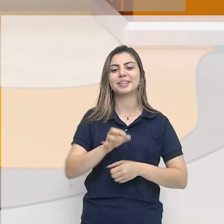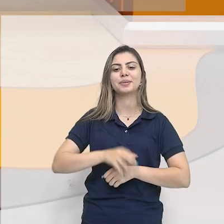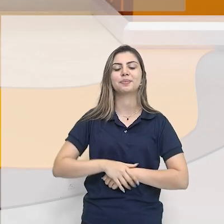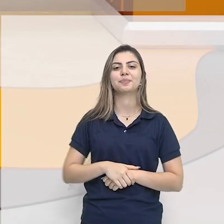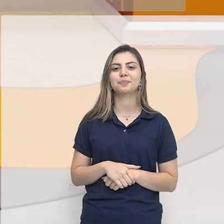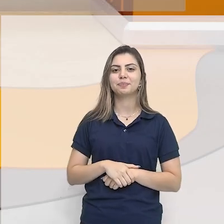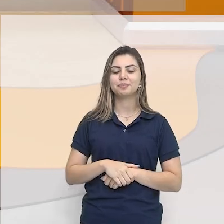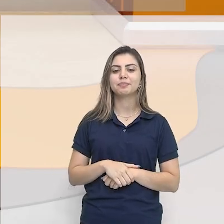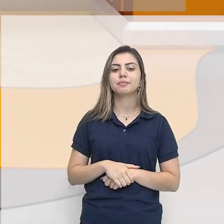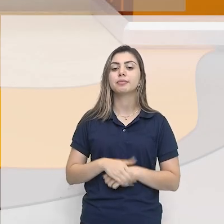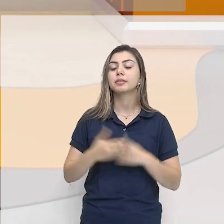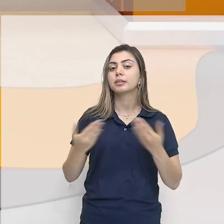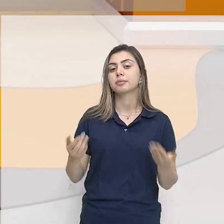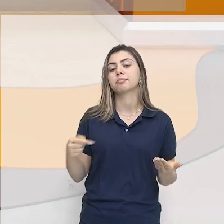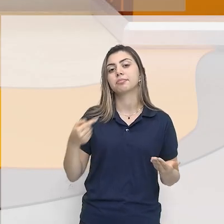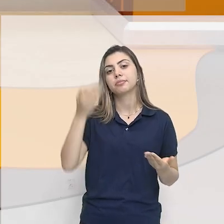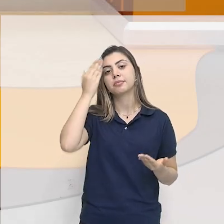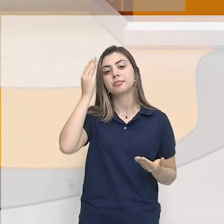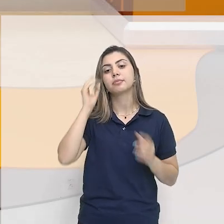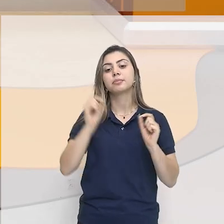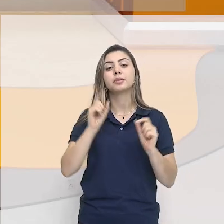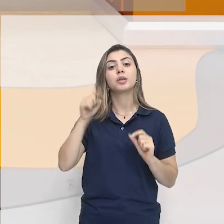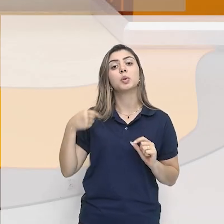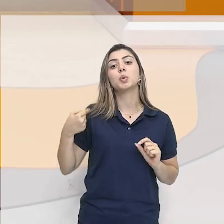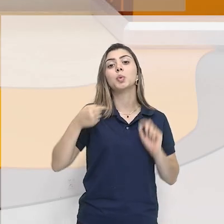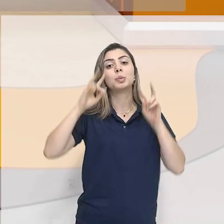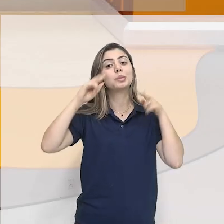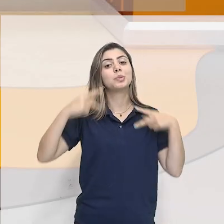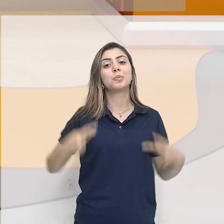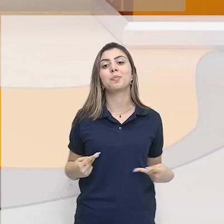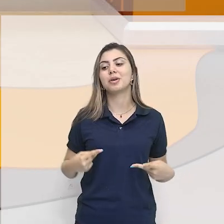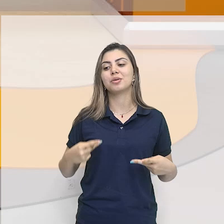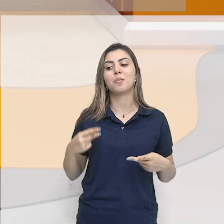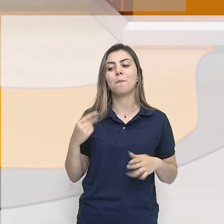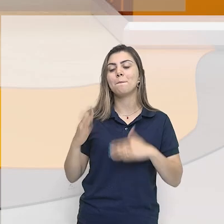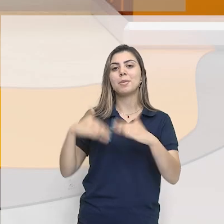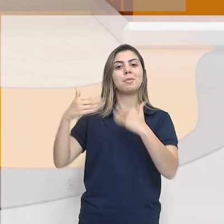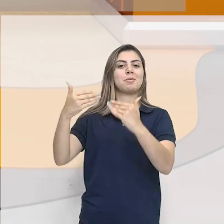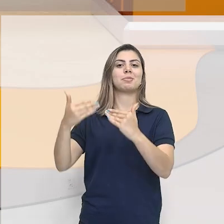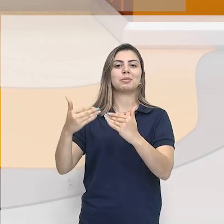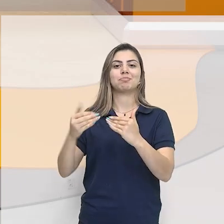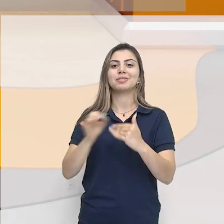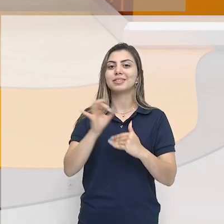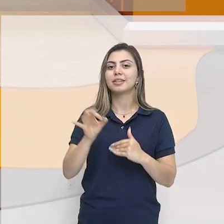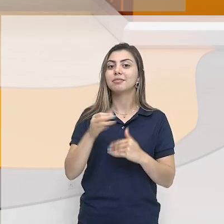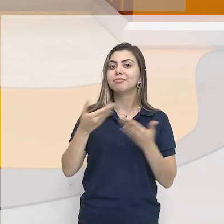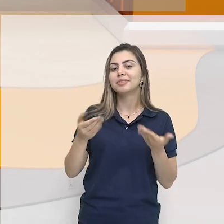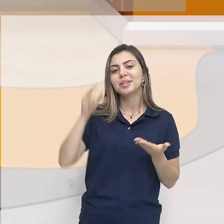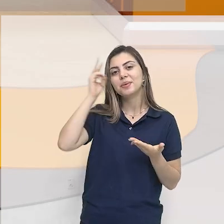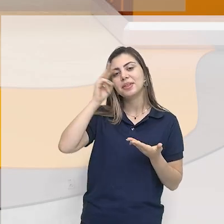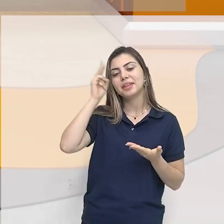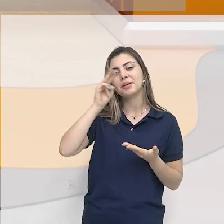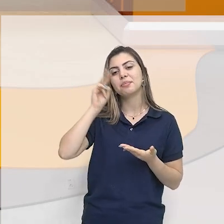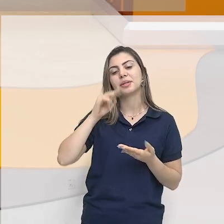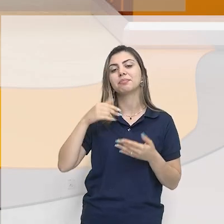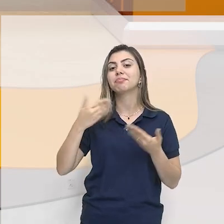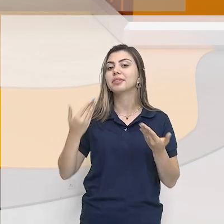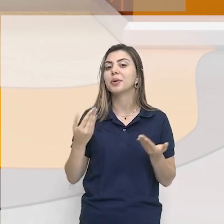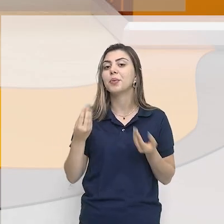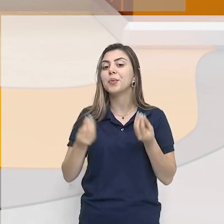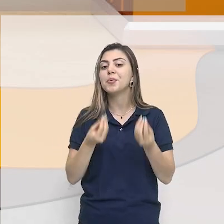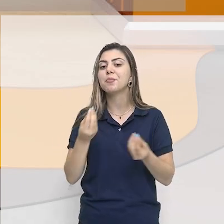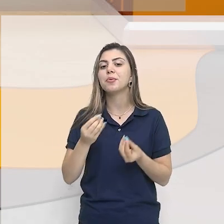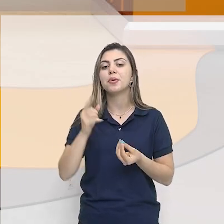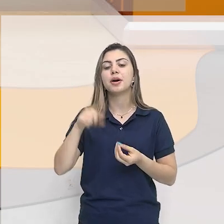né, do nosso planeta Terra, porque é o ser humano que evoluiu. E lembra lá, por isso que ele é, então, o